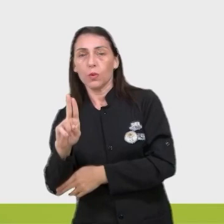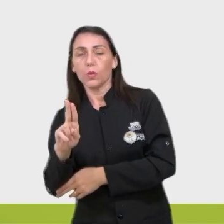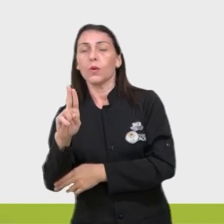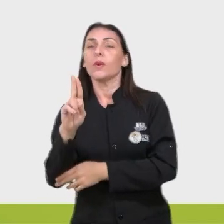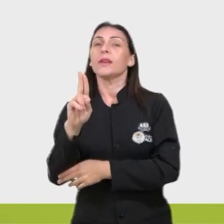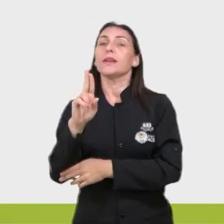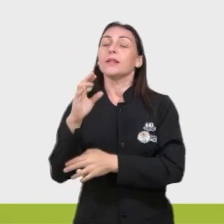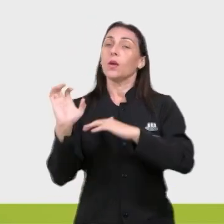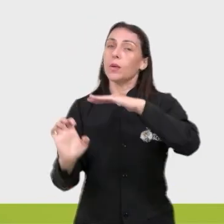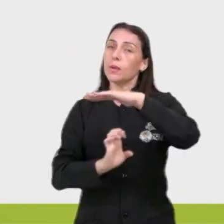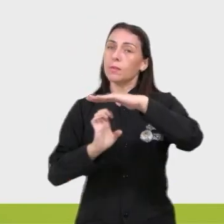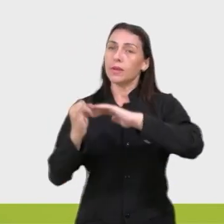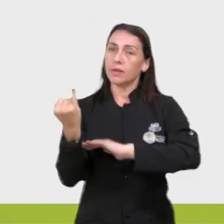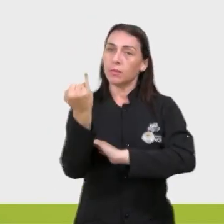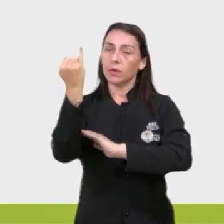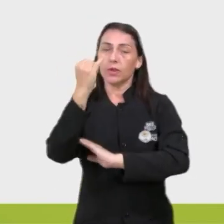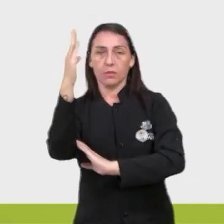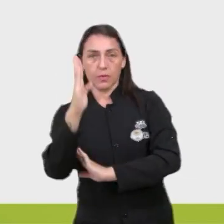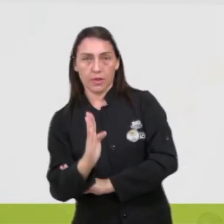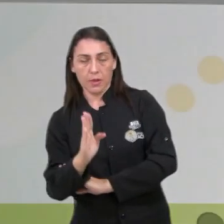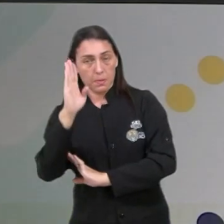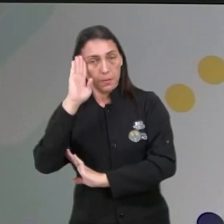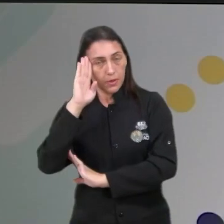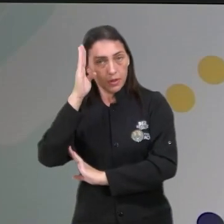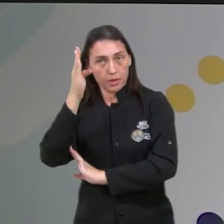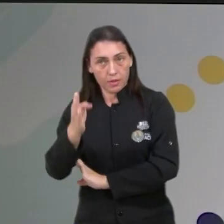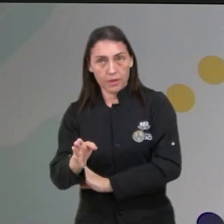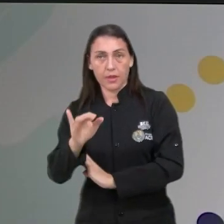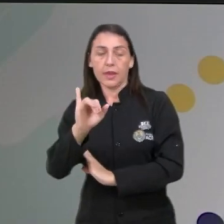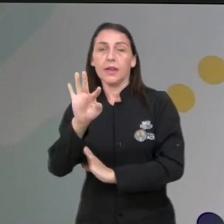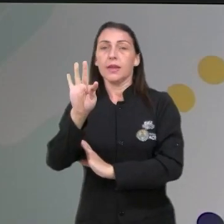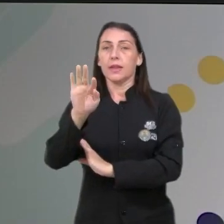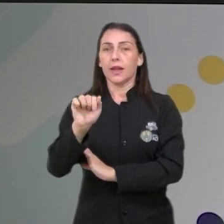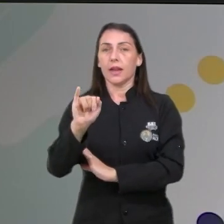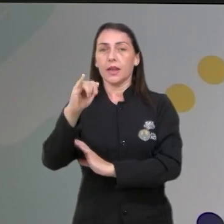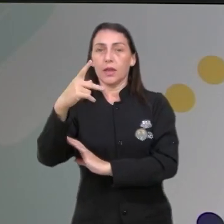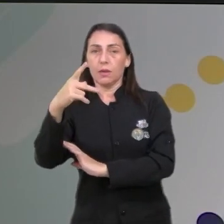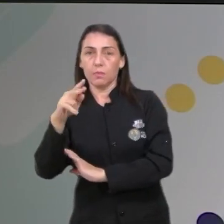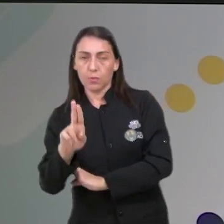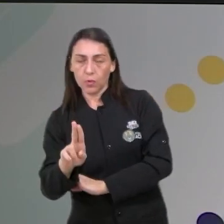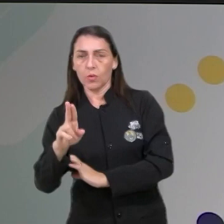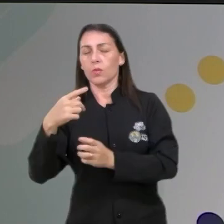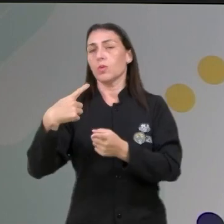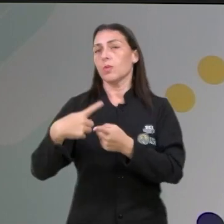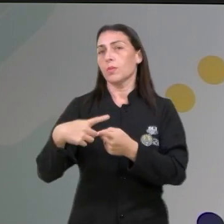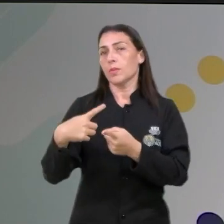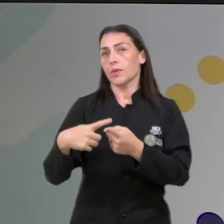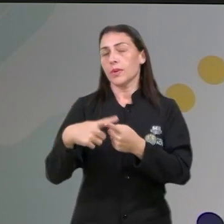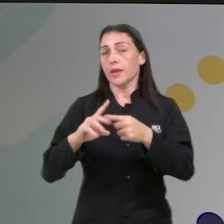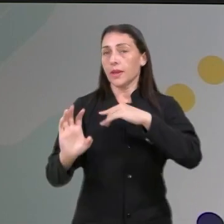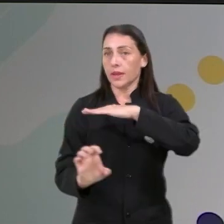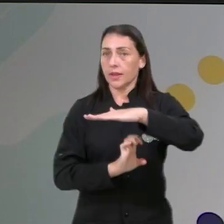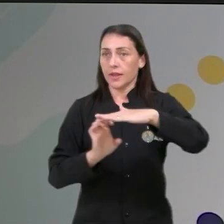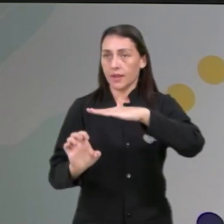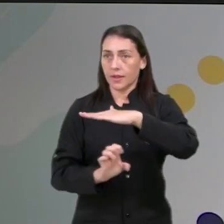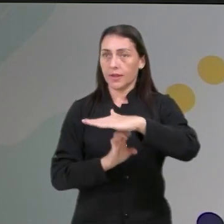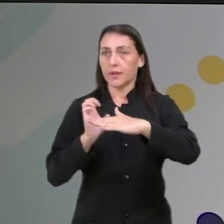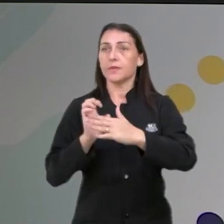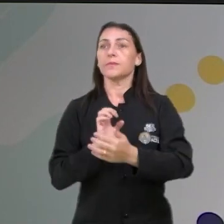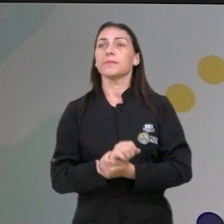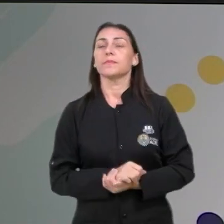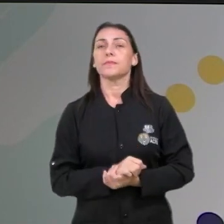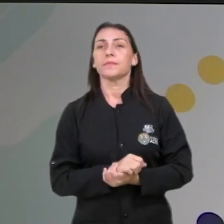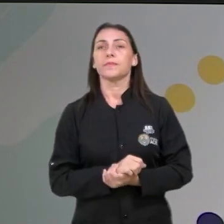usinas importantíssimas para o Brasil, principalmente a usina de Itaipu, tá? A usina de Itaipu, ela é uma usina